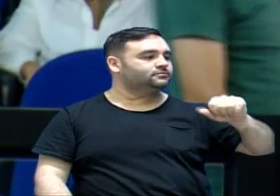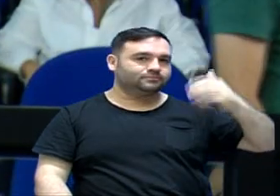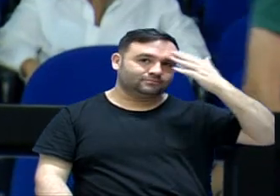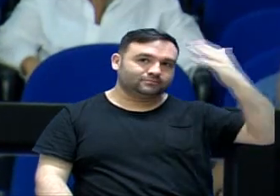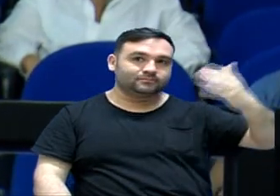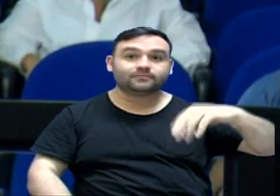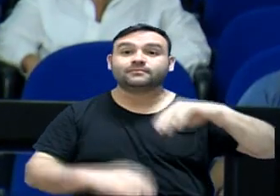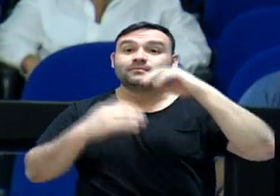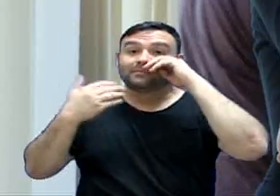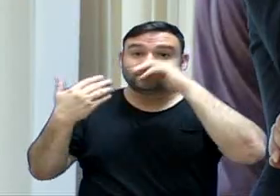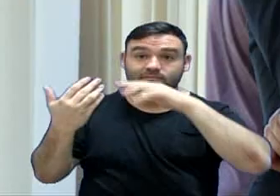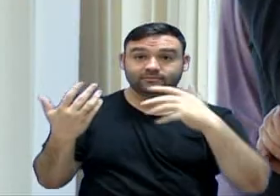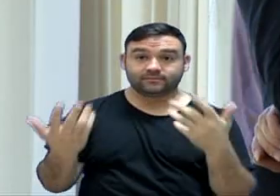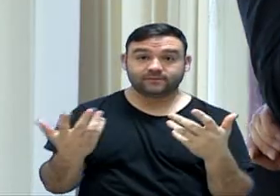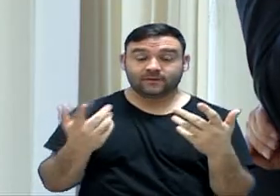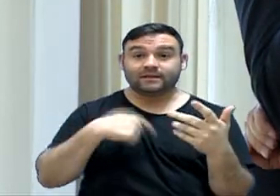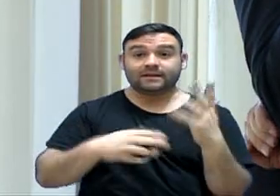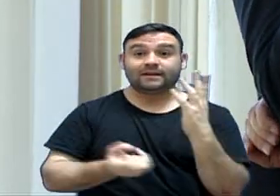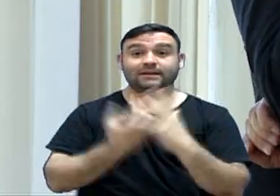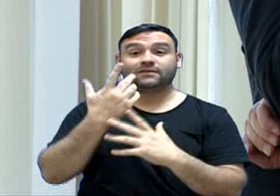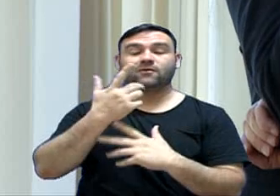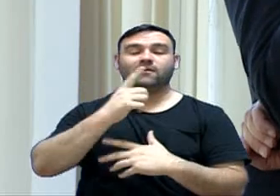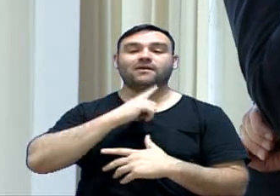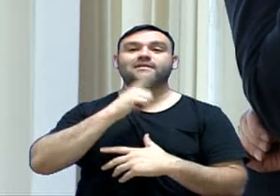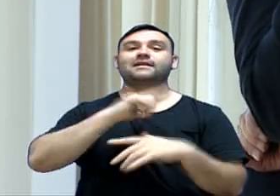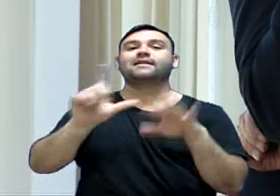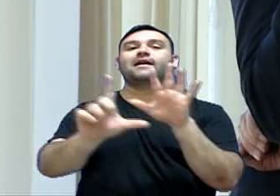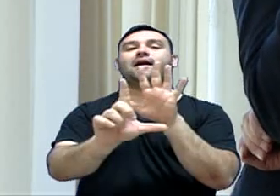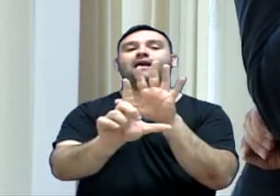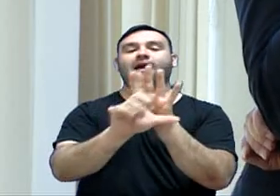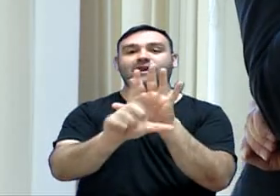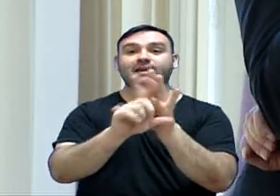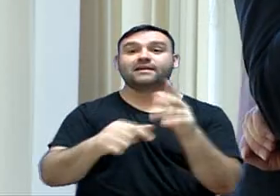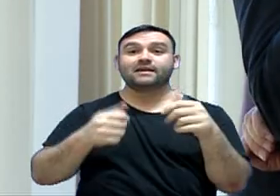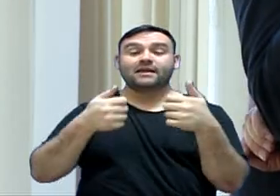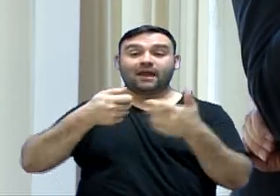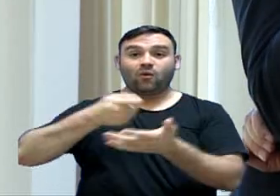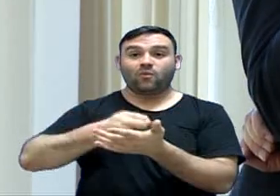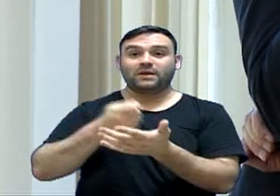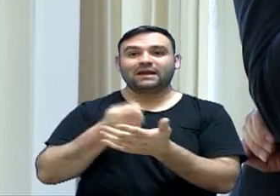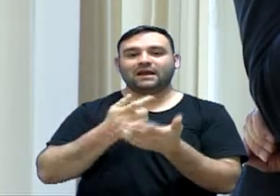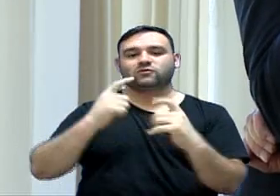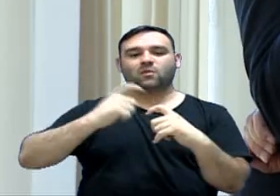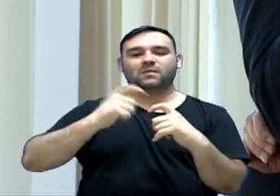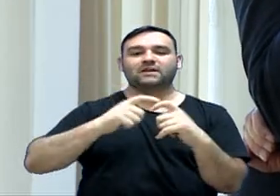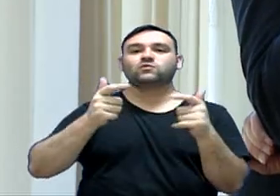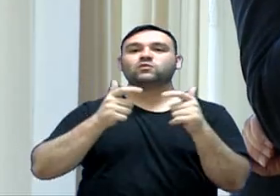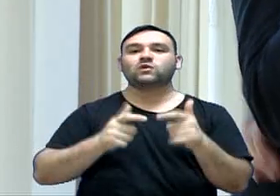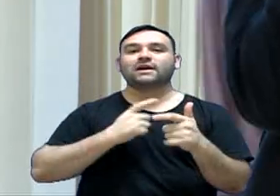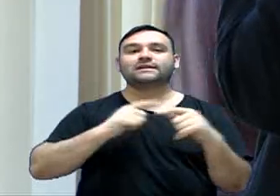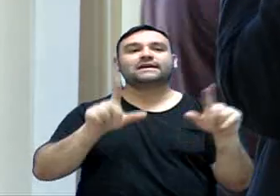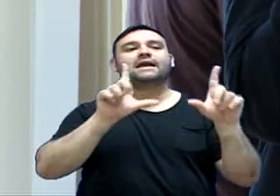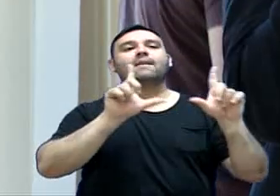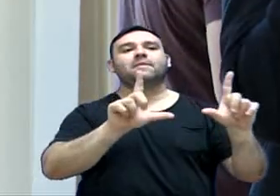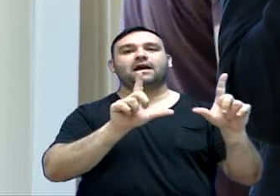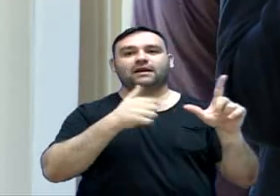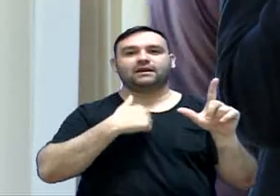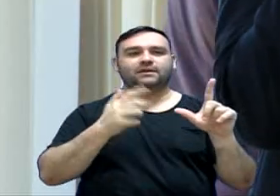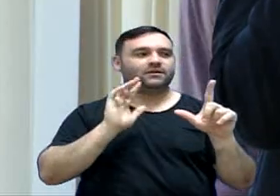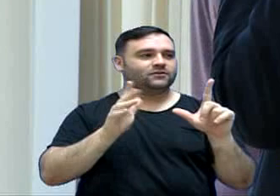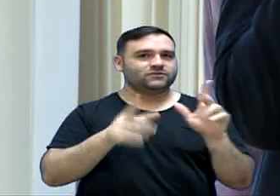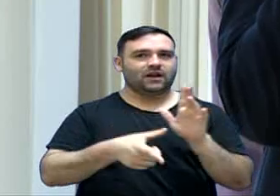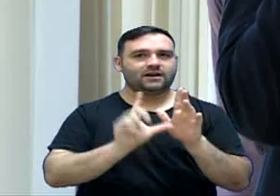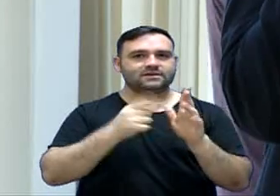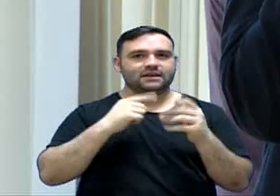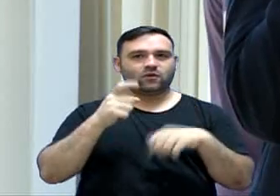Obrigado. Então, ele criava uma lei que obrigava o consultório a ter uma placa. Eu já